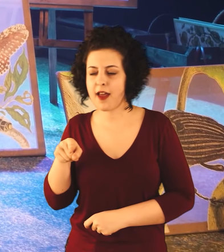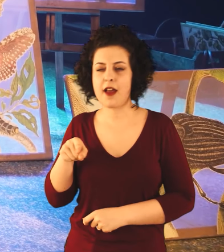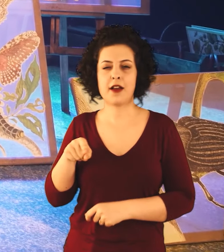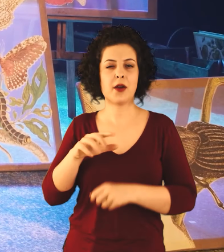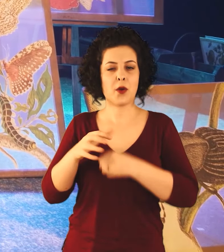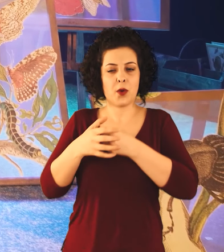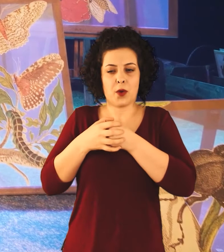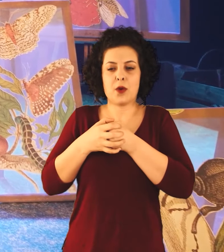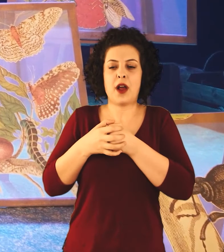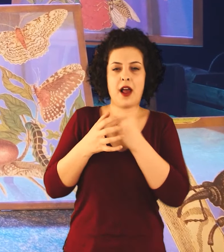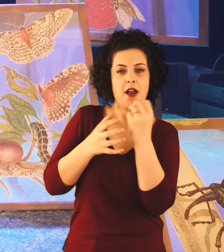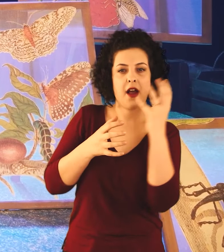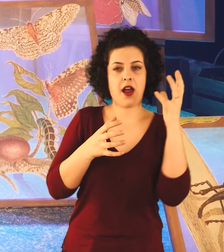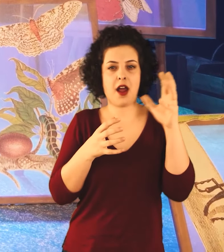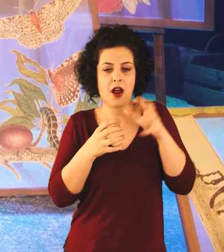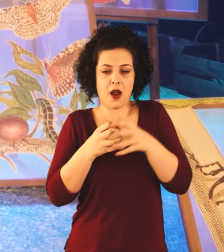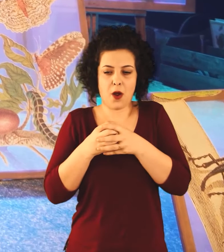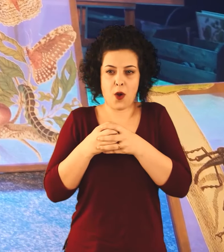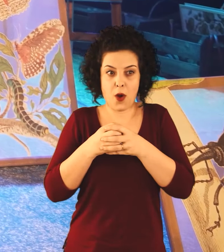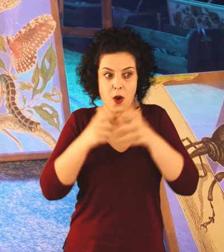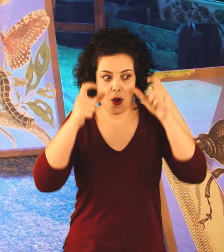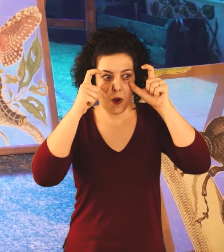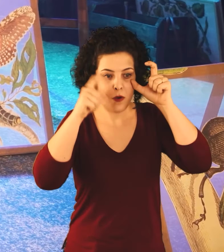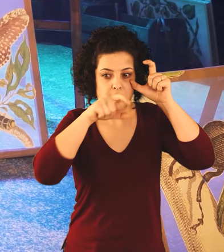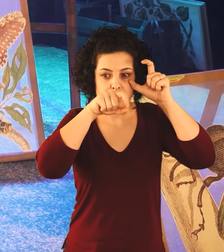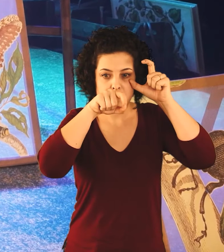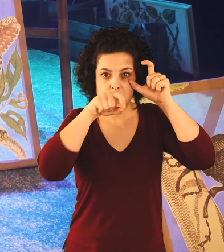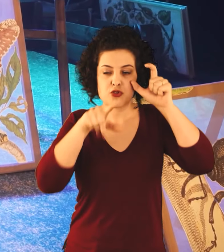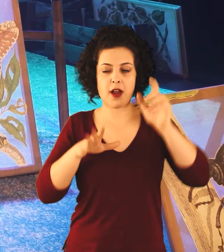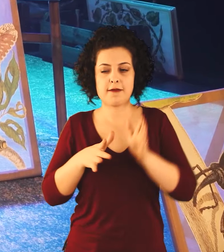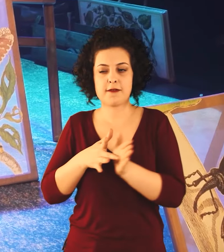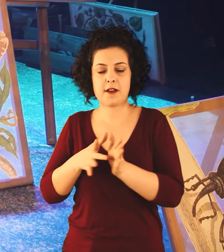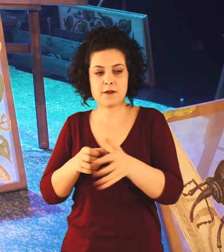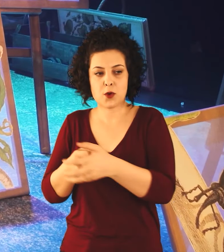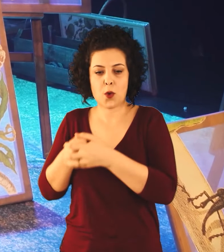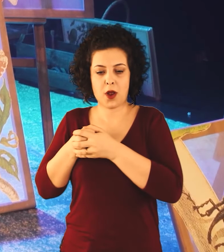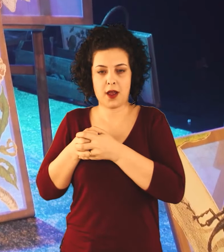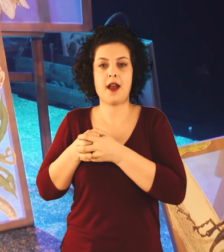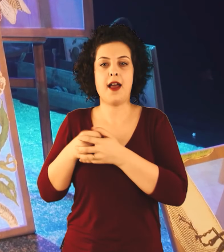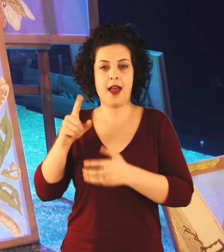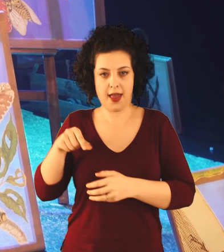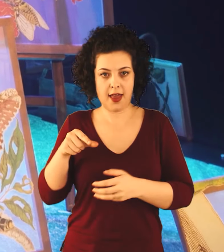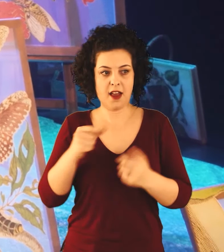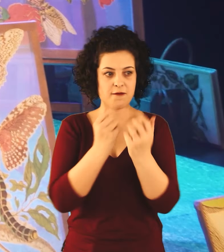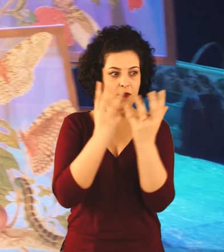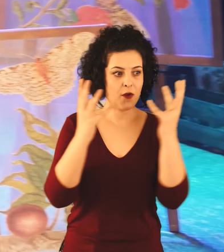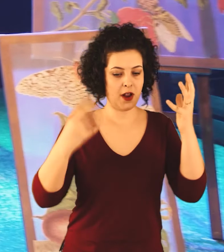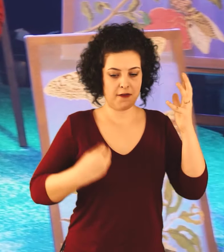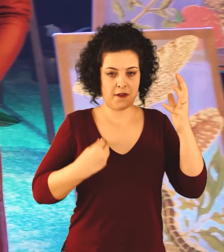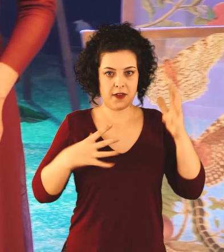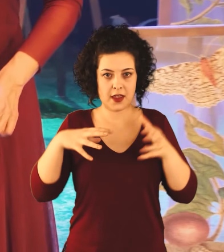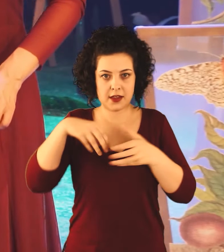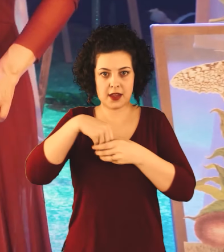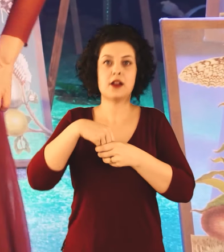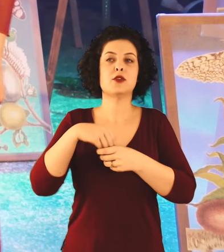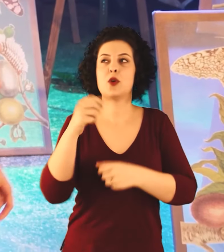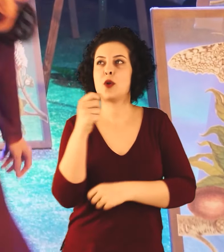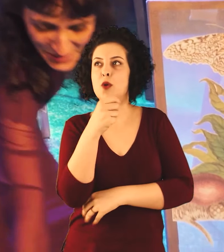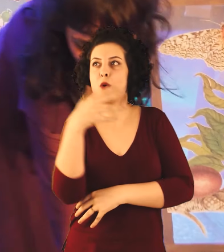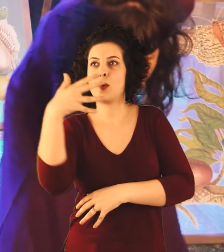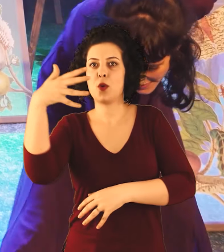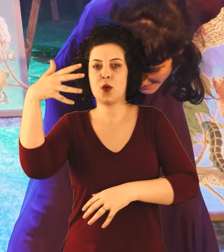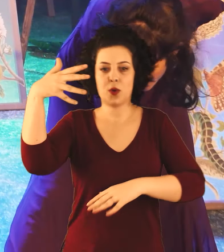disfarçam de cascas de árvore. De olhos de coruja. Elas são a própria floresta. Um raio de luz.